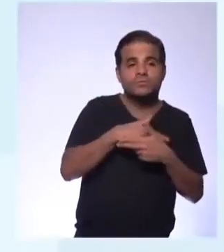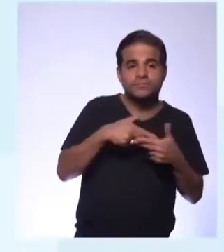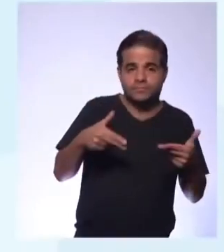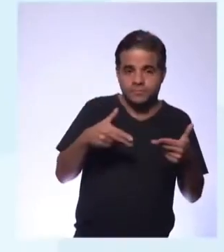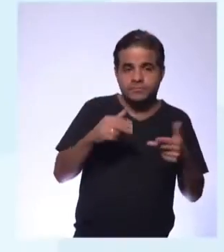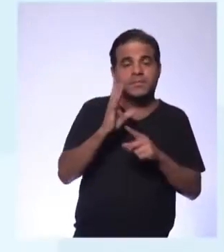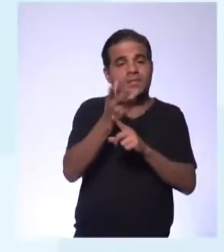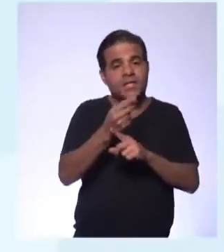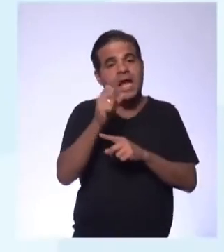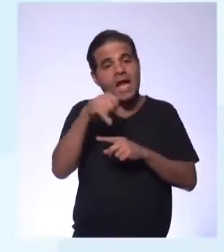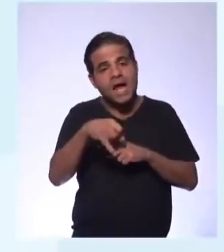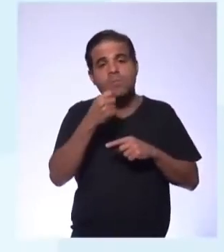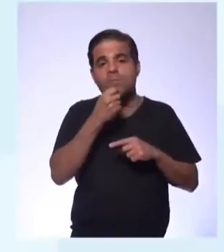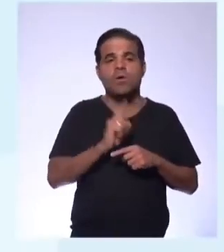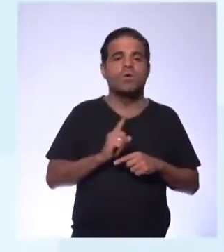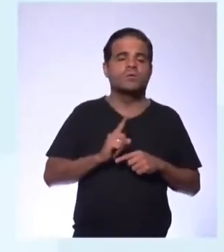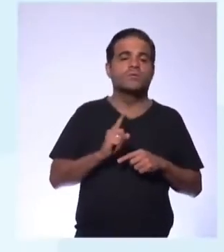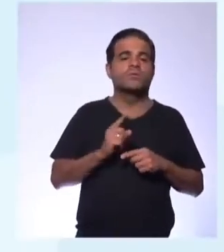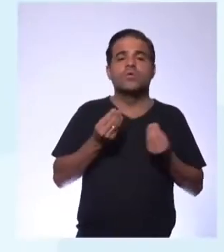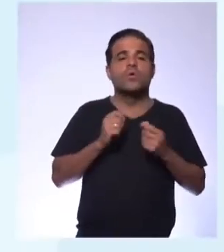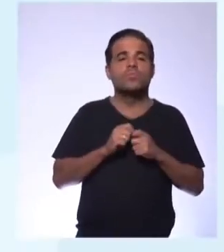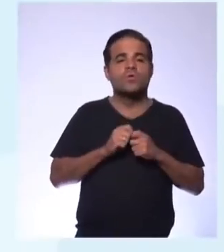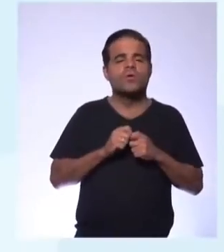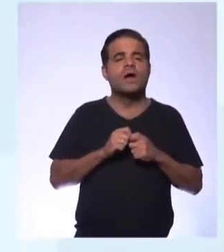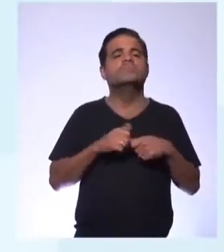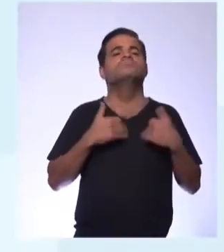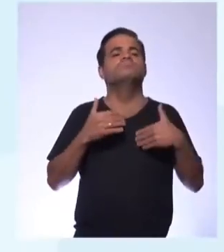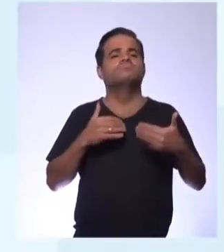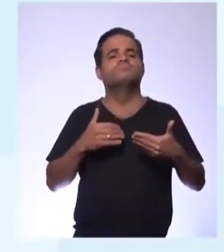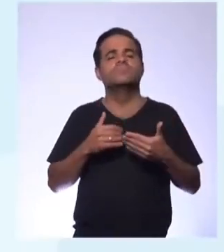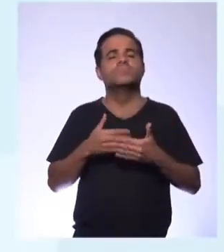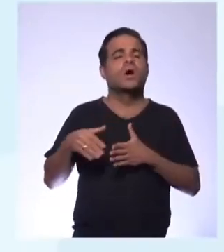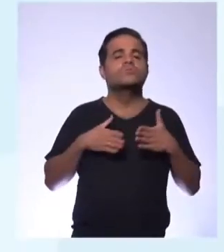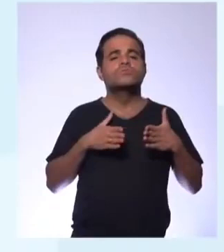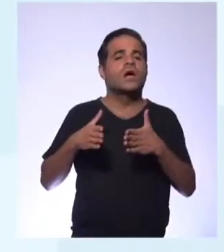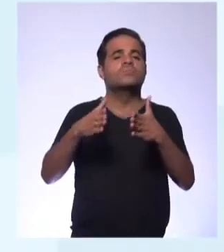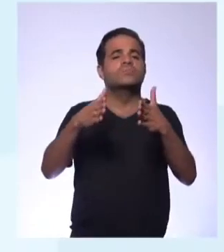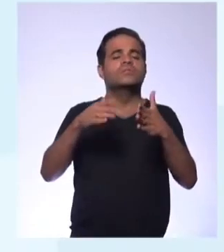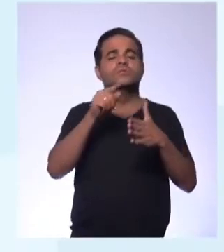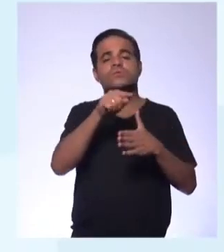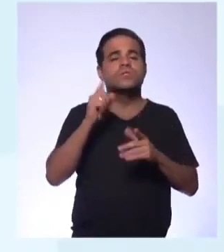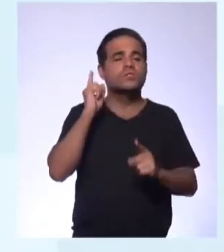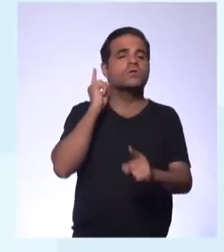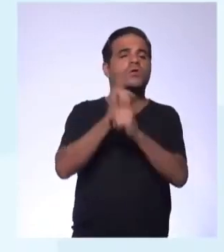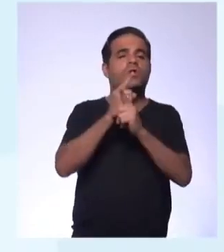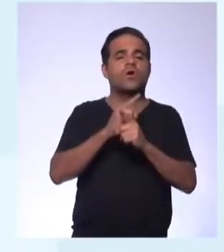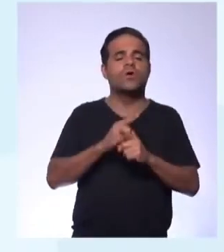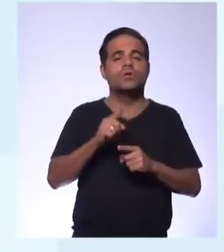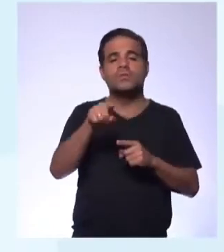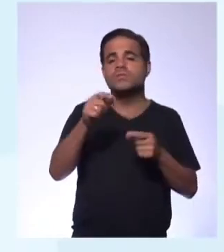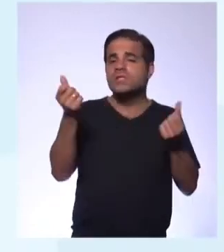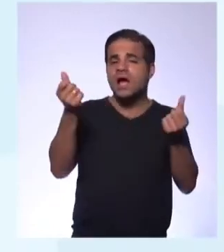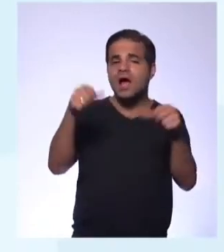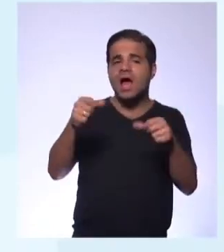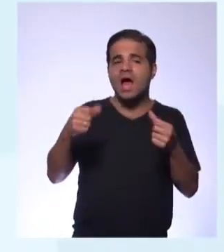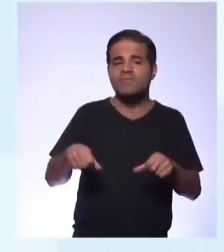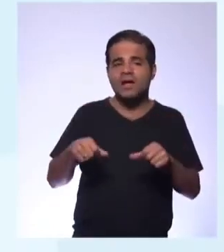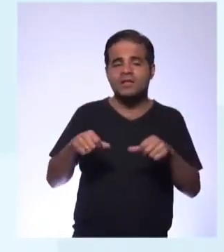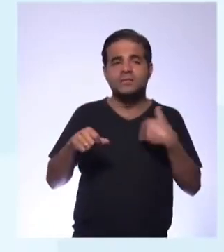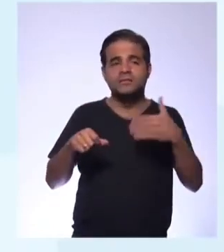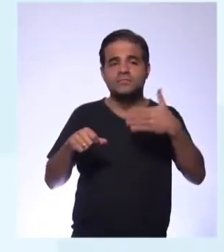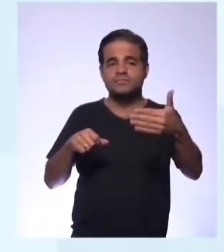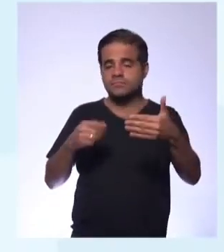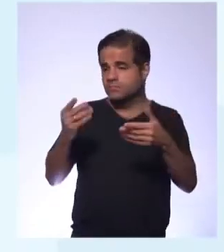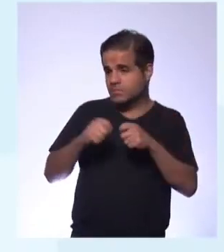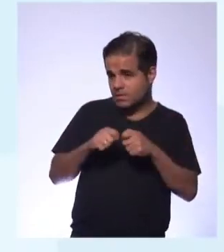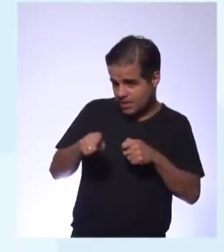artístico é bom? Como que eu faço? Quais os caminhos que vocês encontram aí para avaliar, para saber se um produto, como você